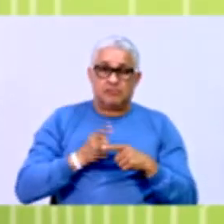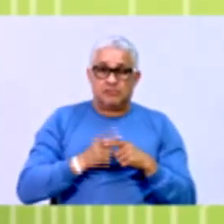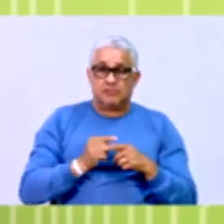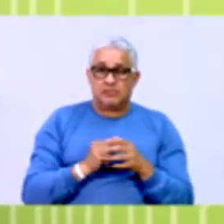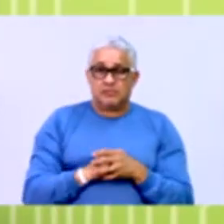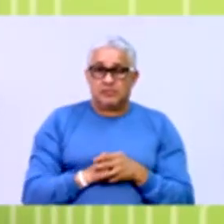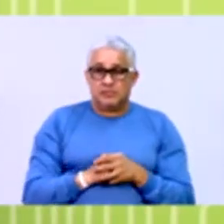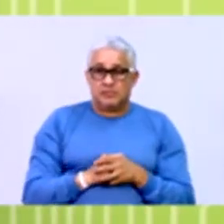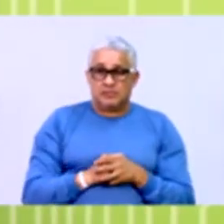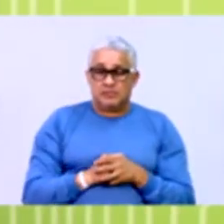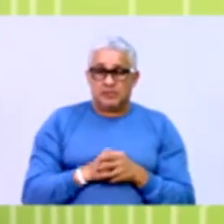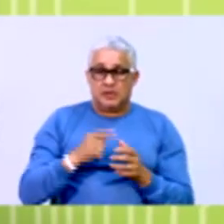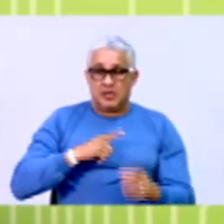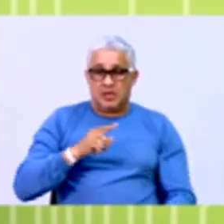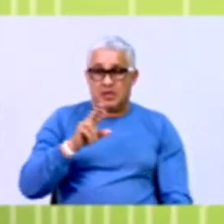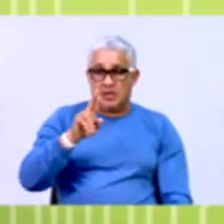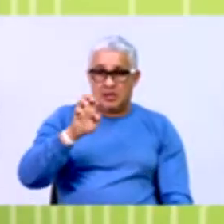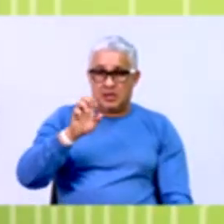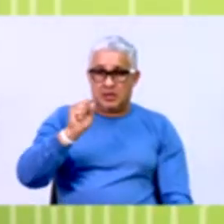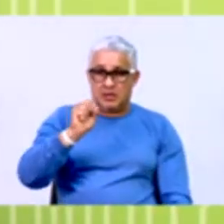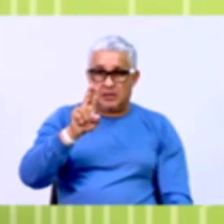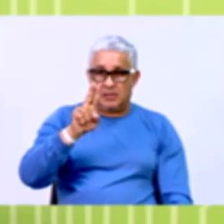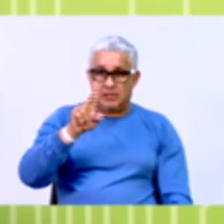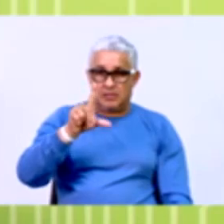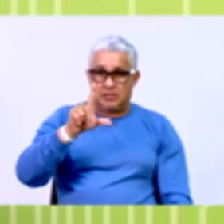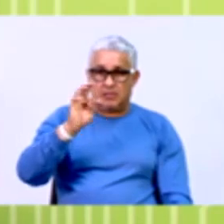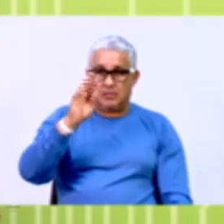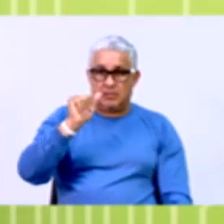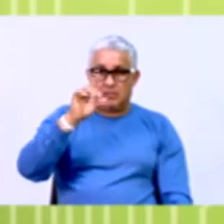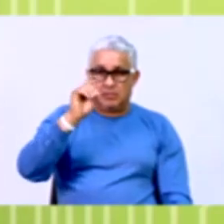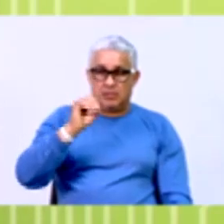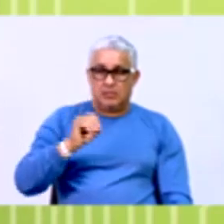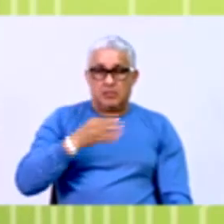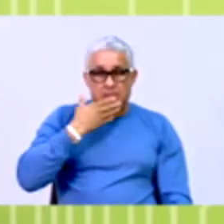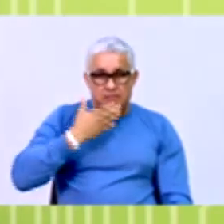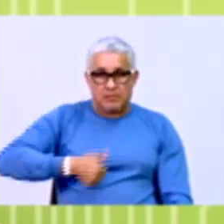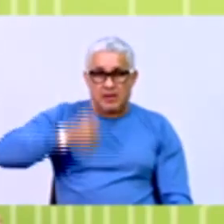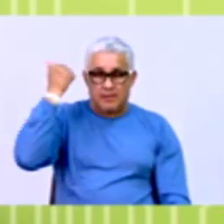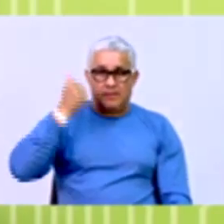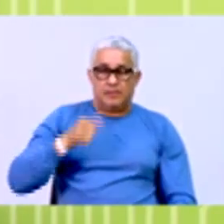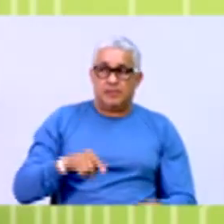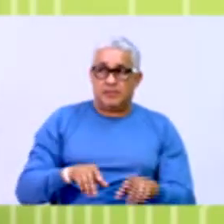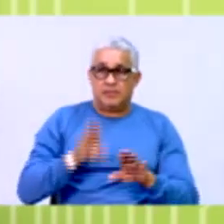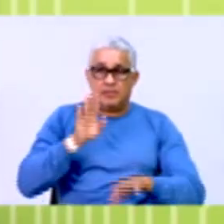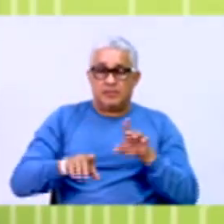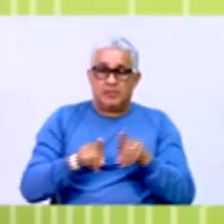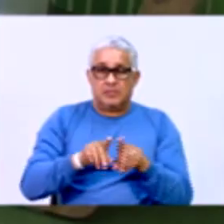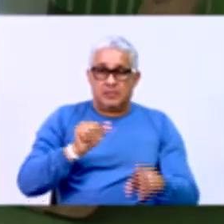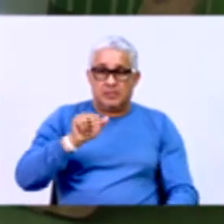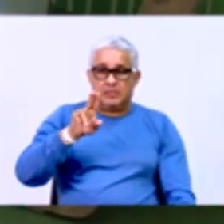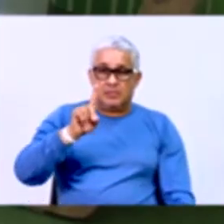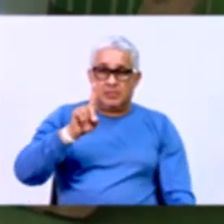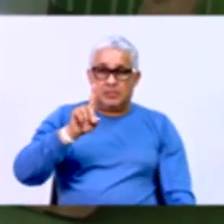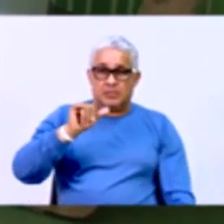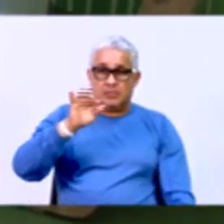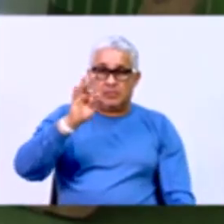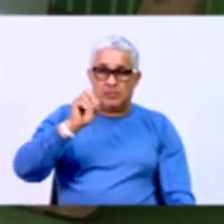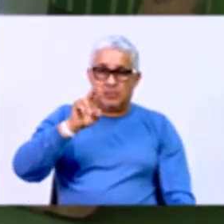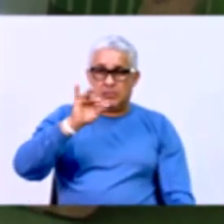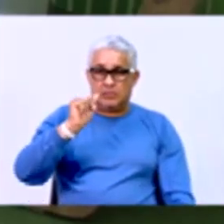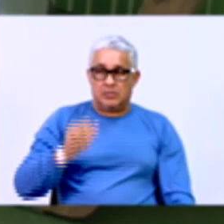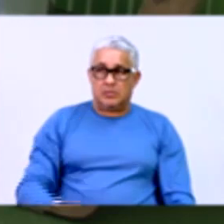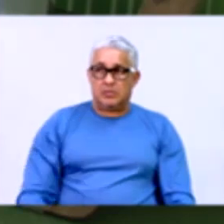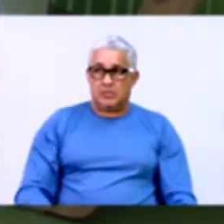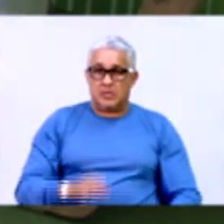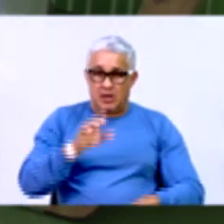trazer um resultado, uma melhoria de resultado. Muitas vezes a auditoria ela é vista, não é, professor, apenas como o auditor, às vezes